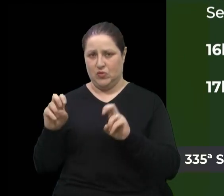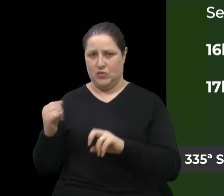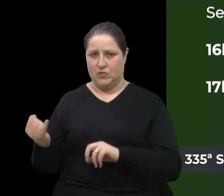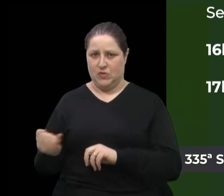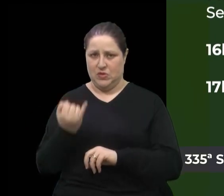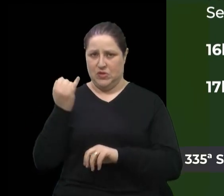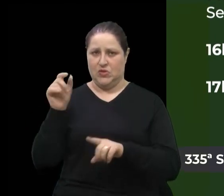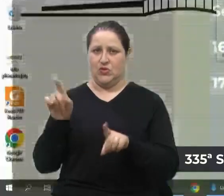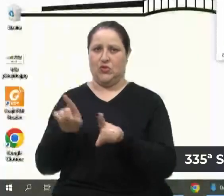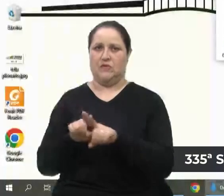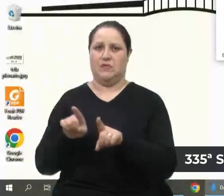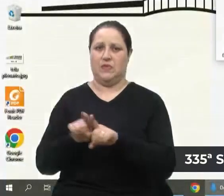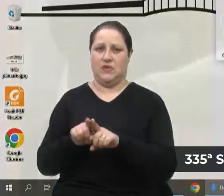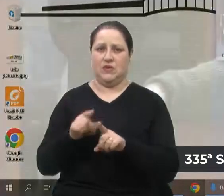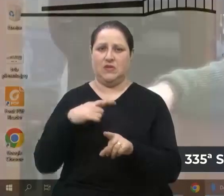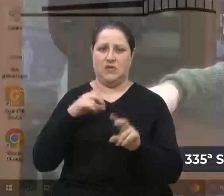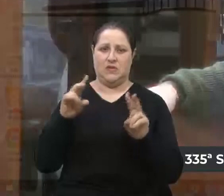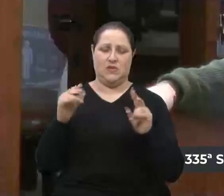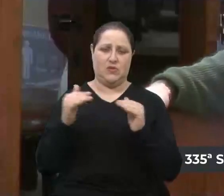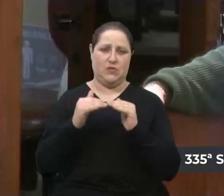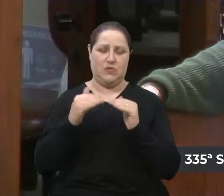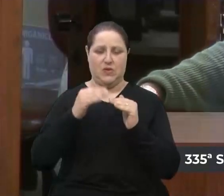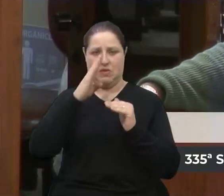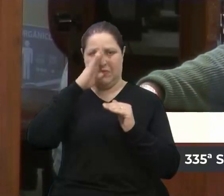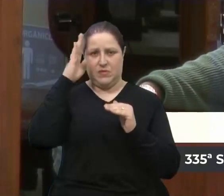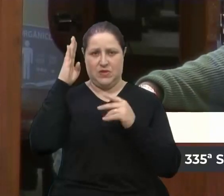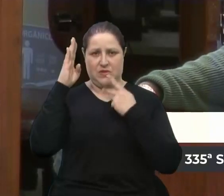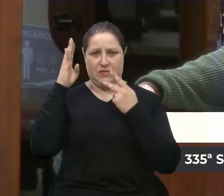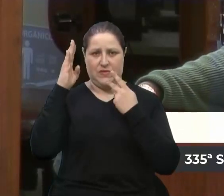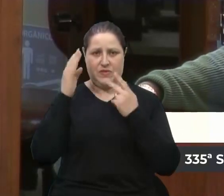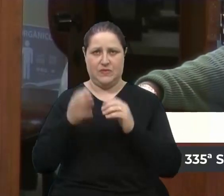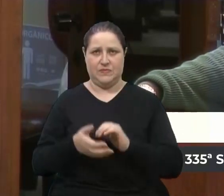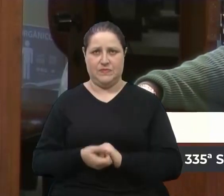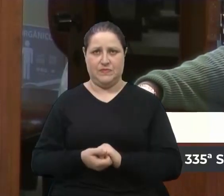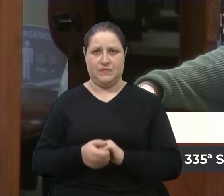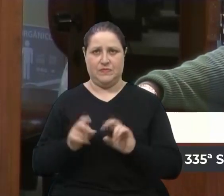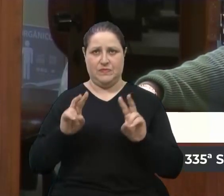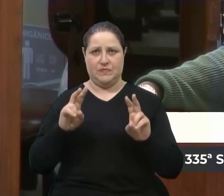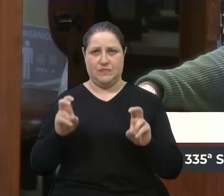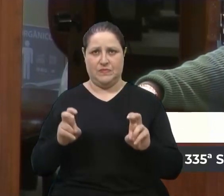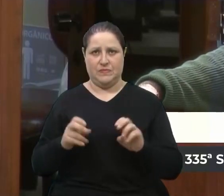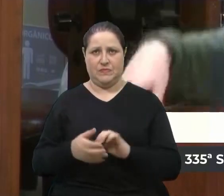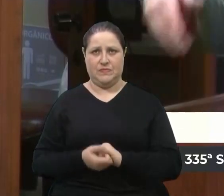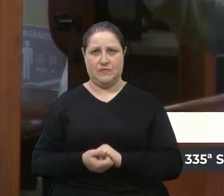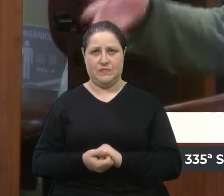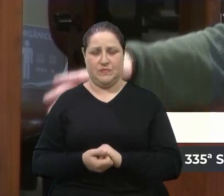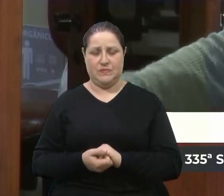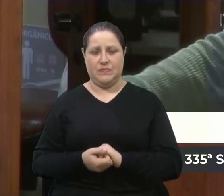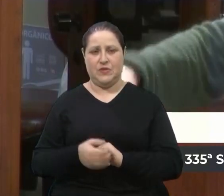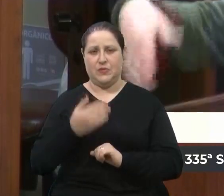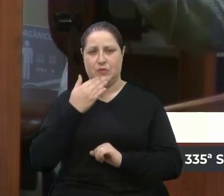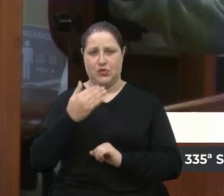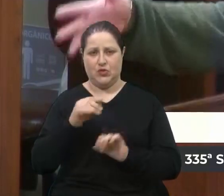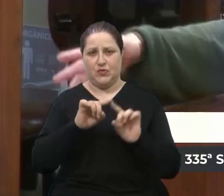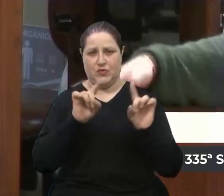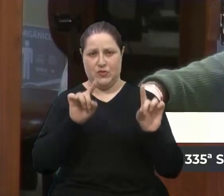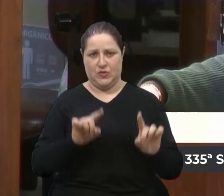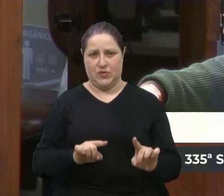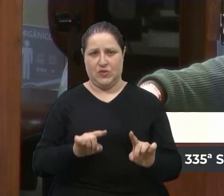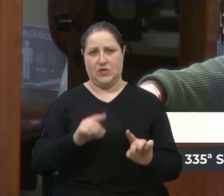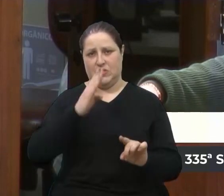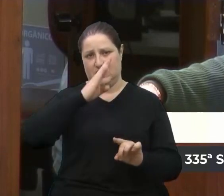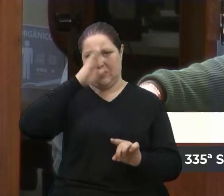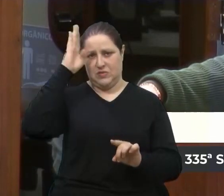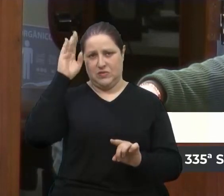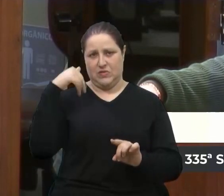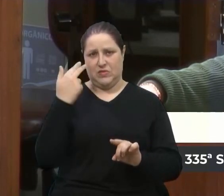e aí entra um pouco no assunto que o vereador Bressan trouxe, referente à solicitação de efetivos, e fizemos reunião da Comissão de